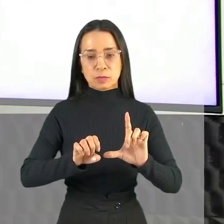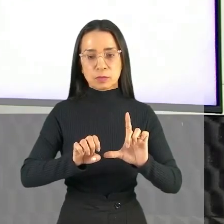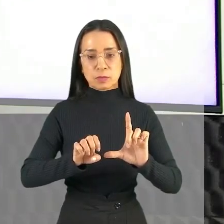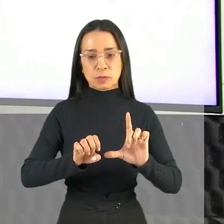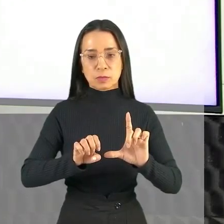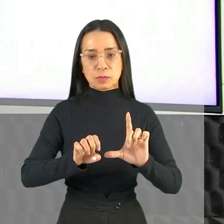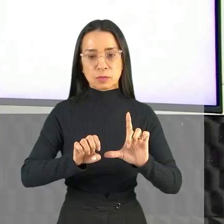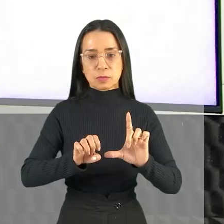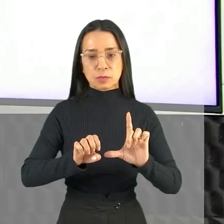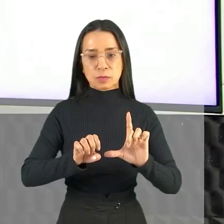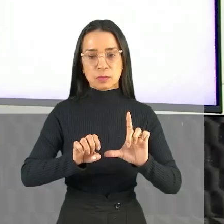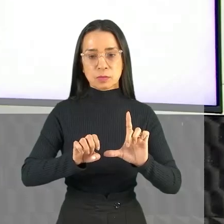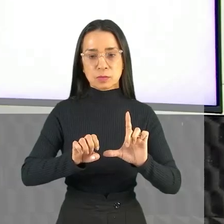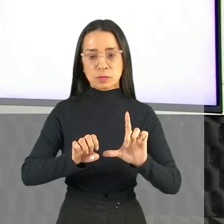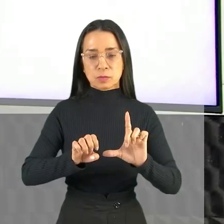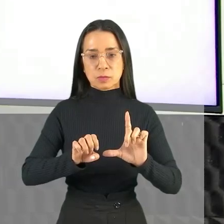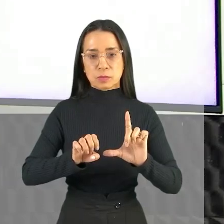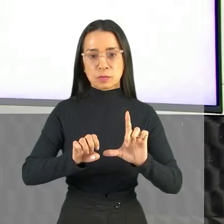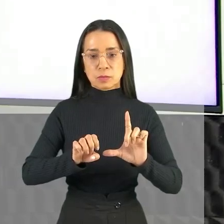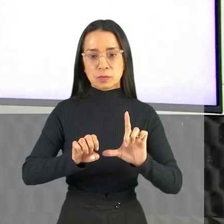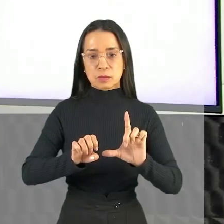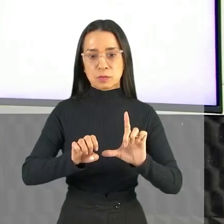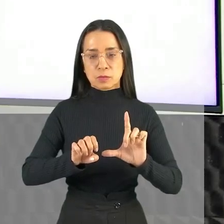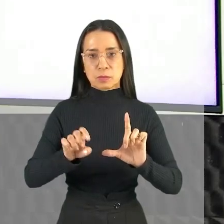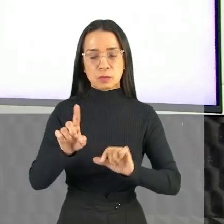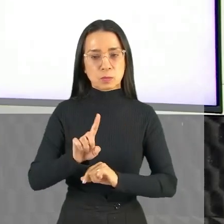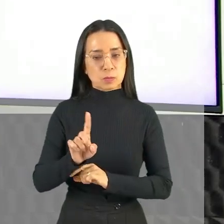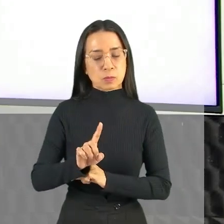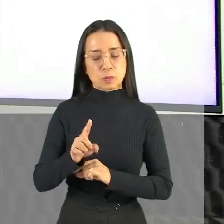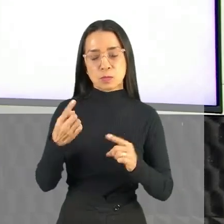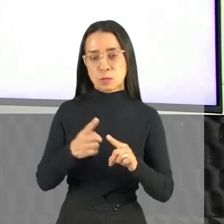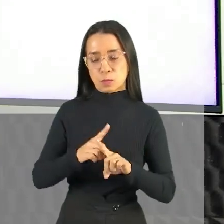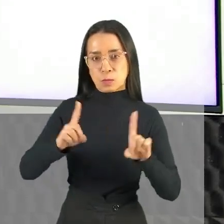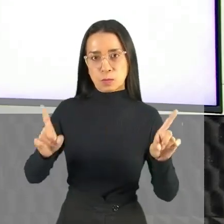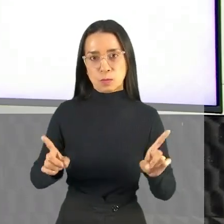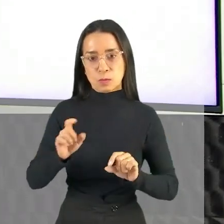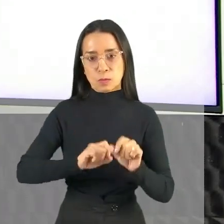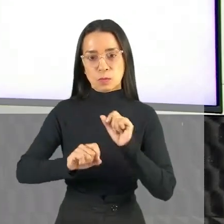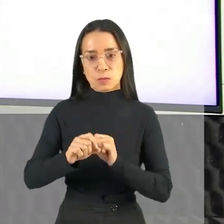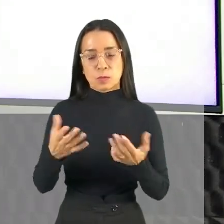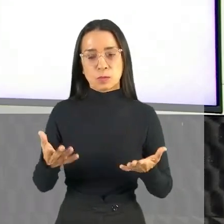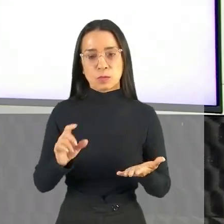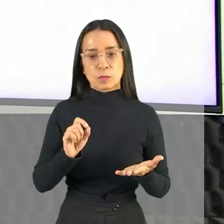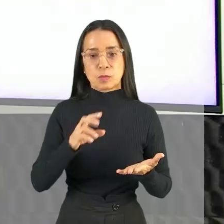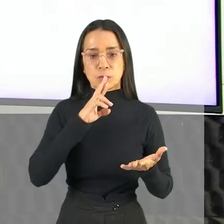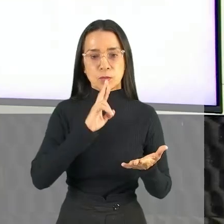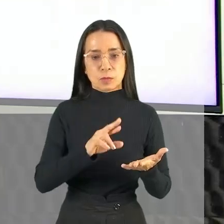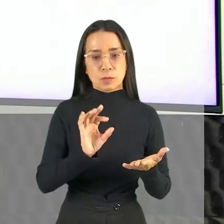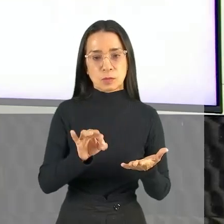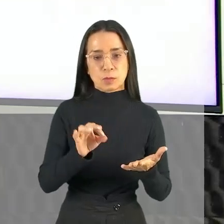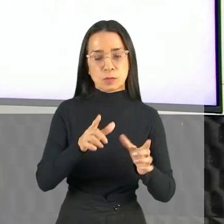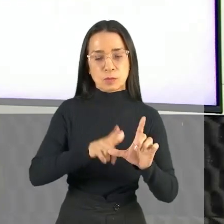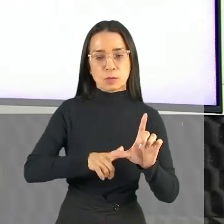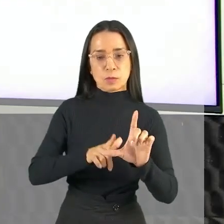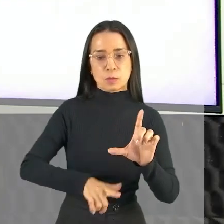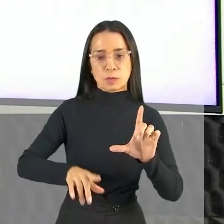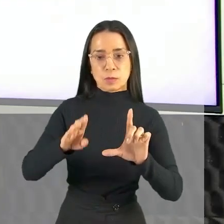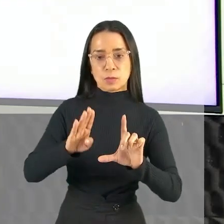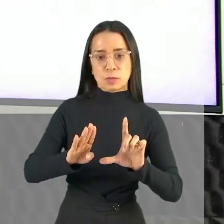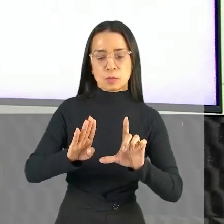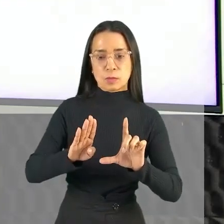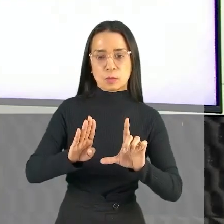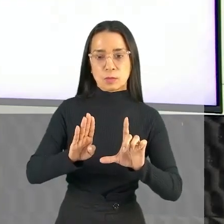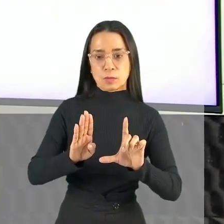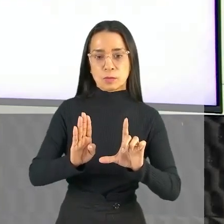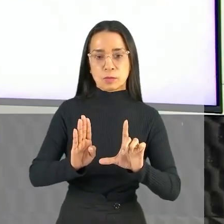a transmissão da ectossomose? Não, pelo contrário, né? Então, a resposta certa é a letra B,